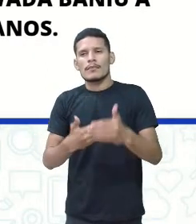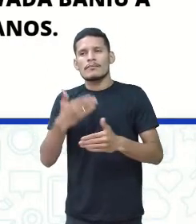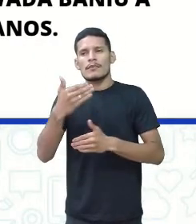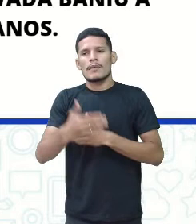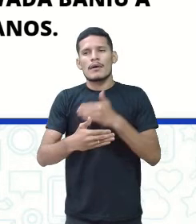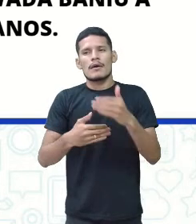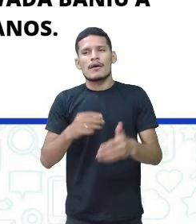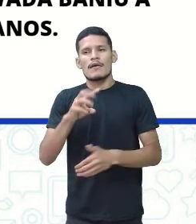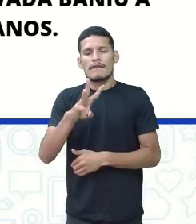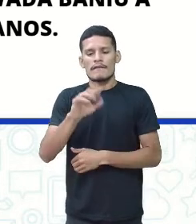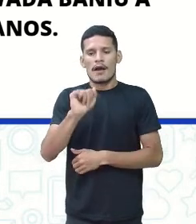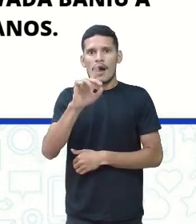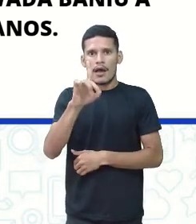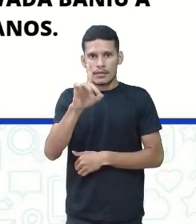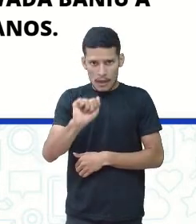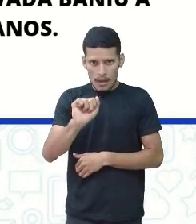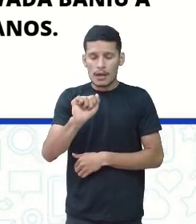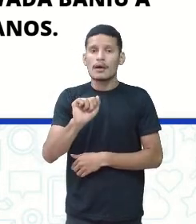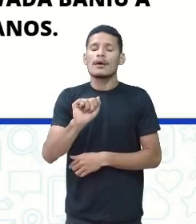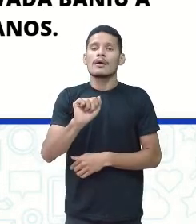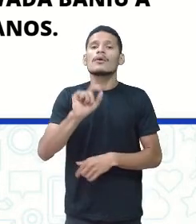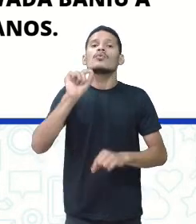gente vai chamar de WADA,